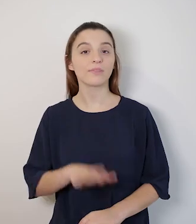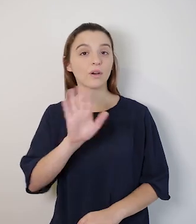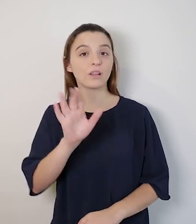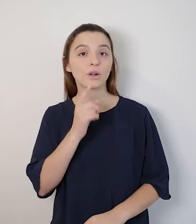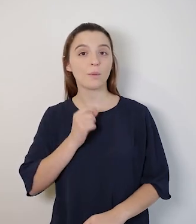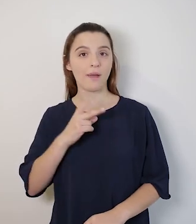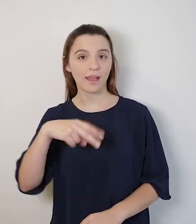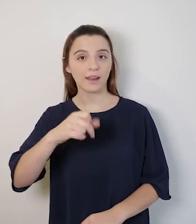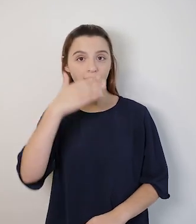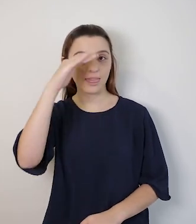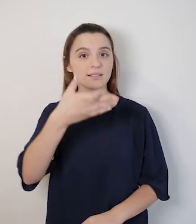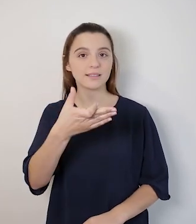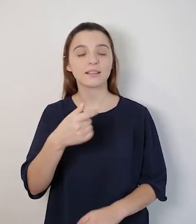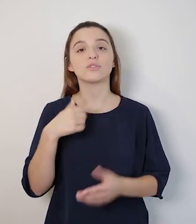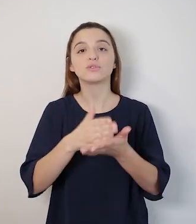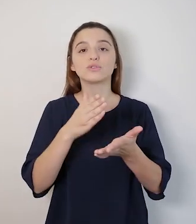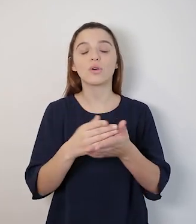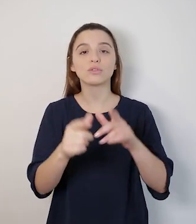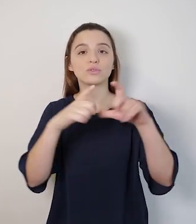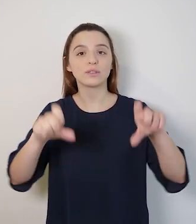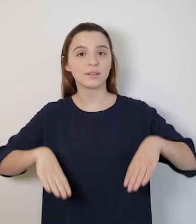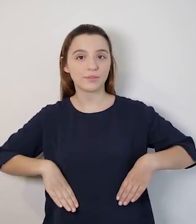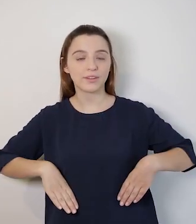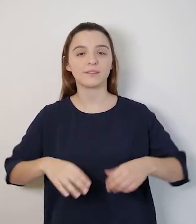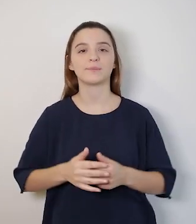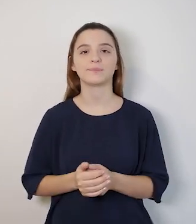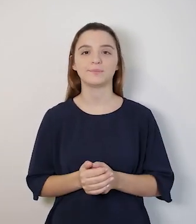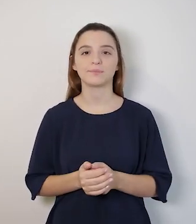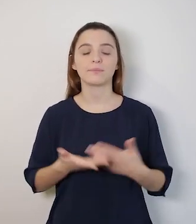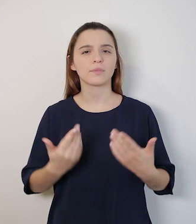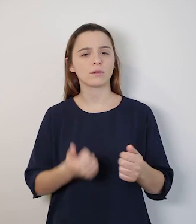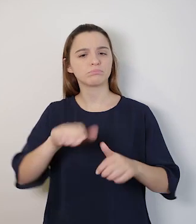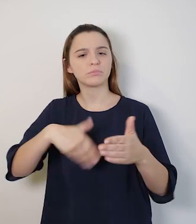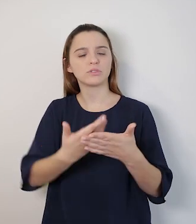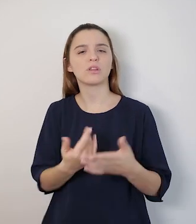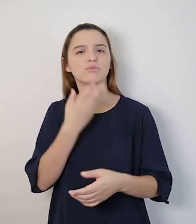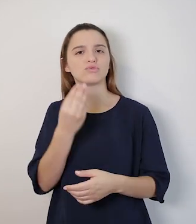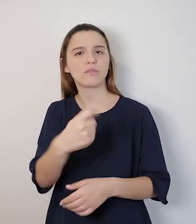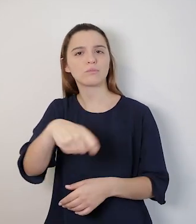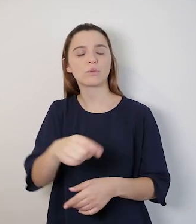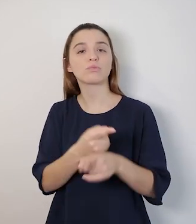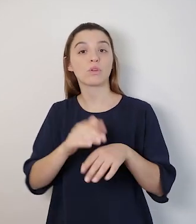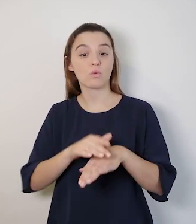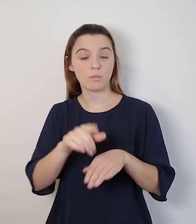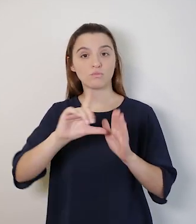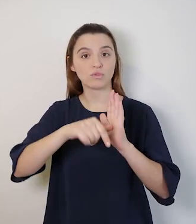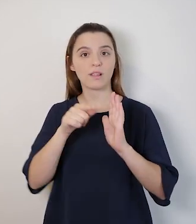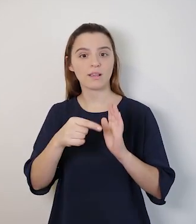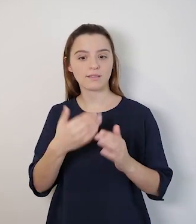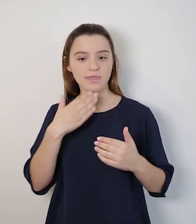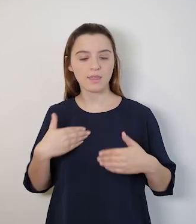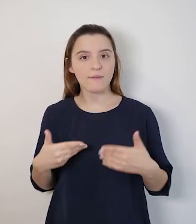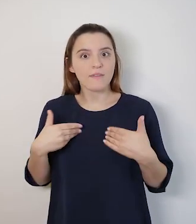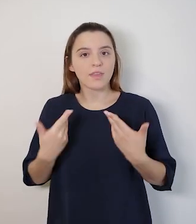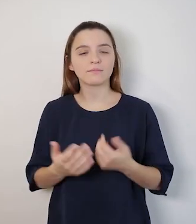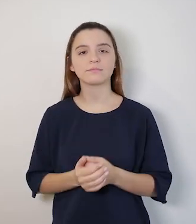o laço ainda tem 60 anos e frequenta escola secundária de santa maria da feira o candidato jovem ataca uma vez que este projeto sempre no futebol